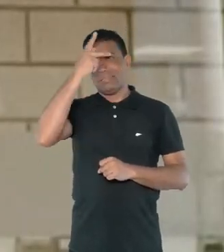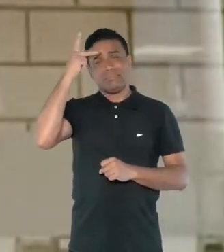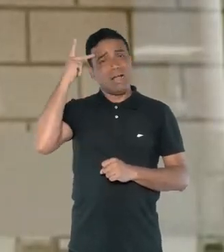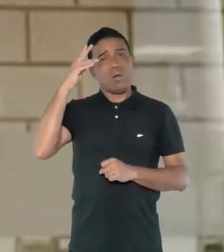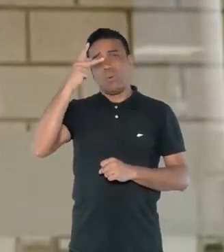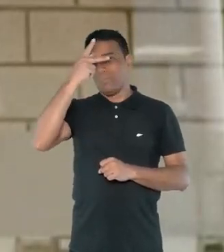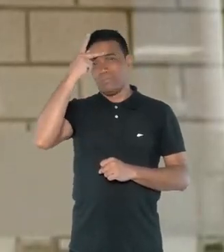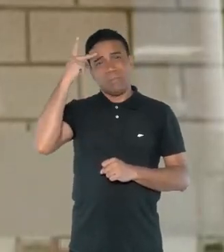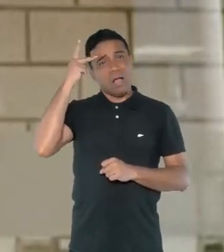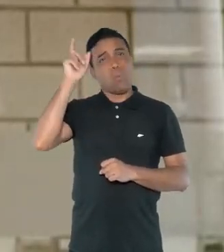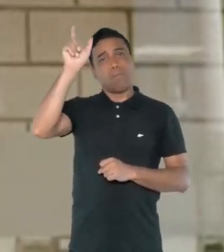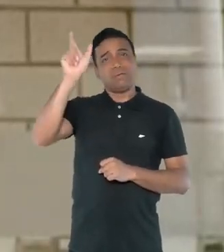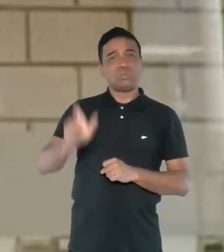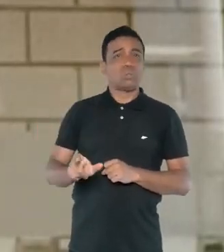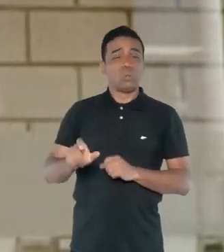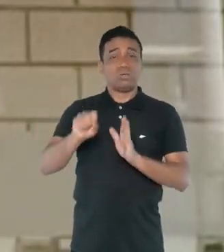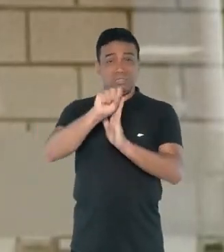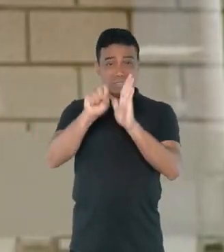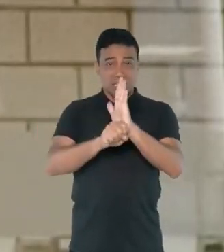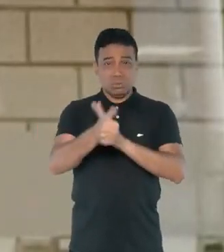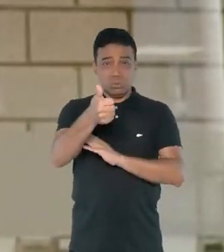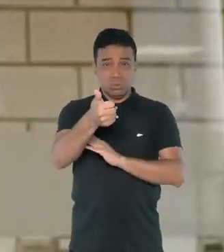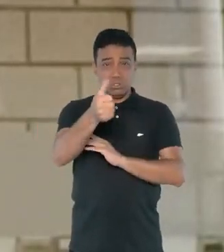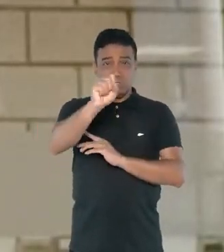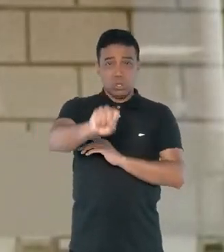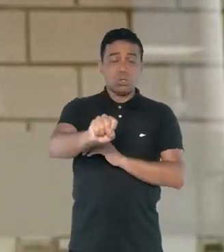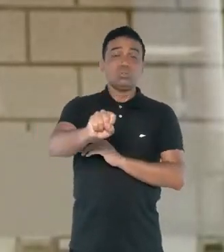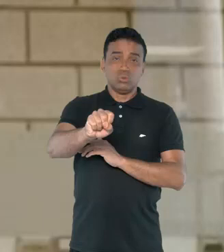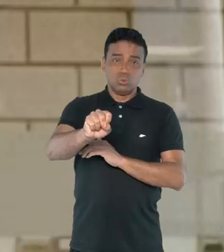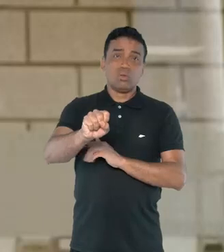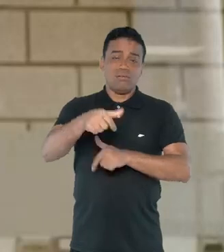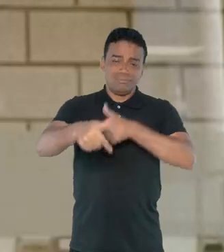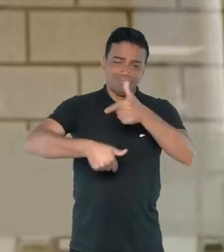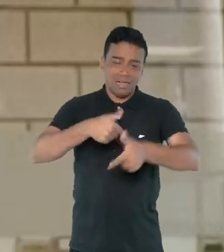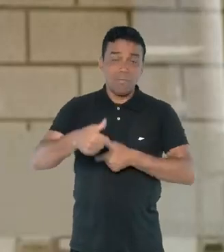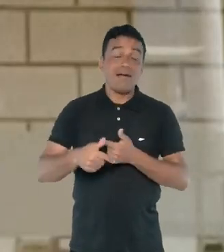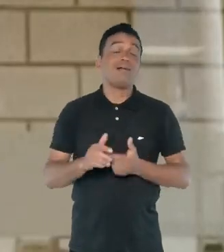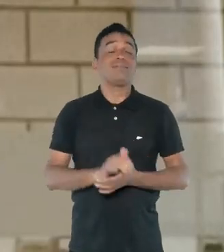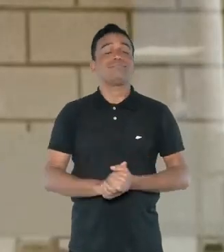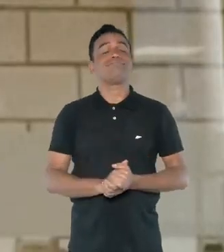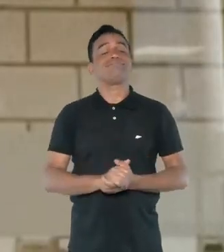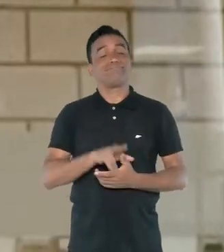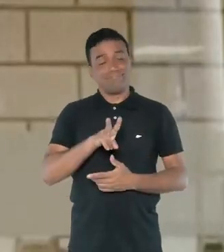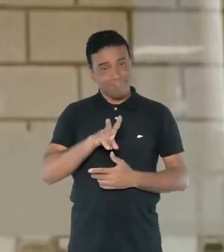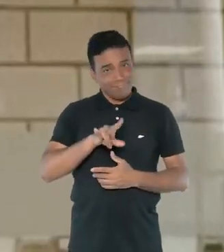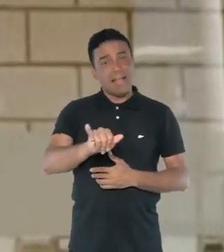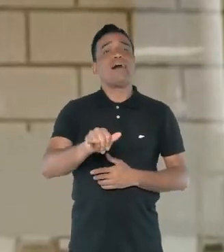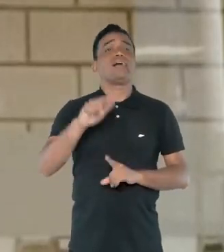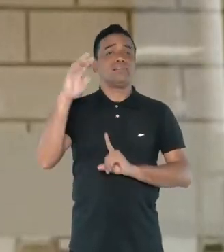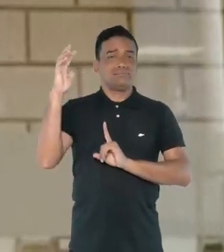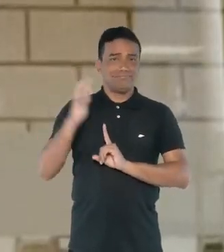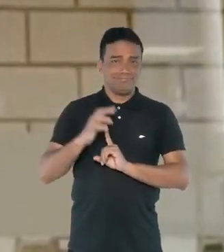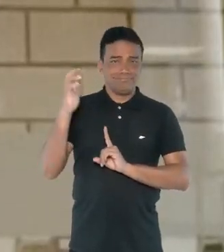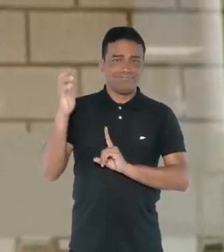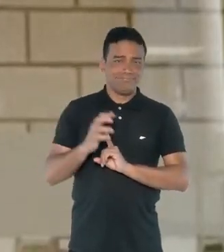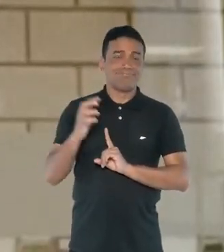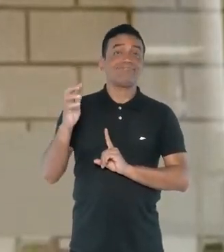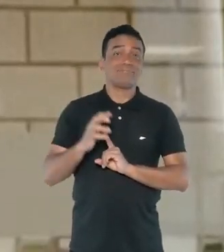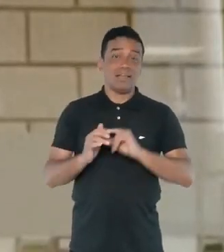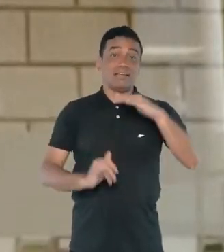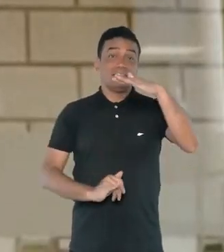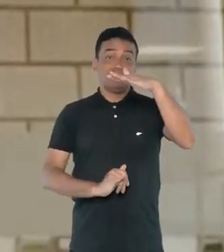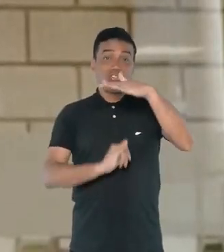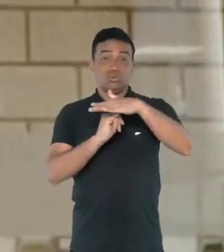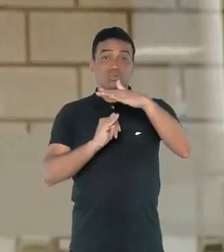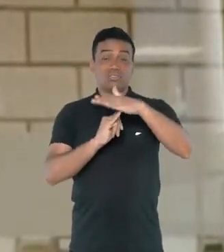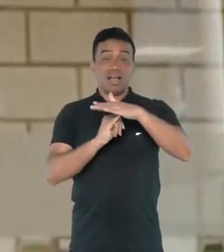vozes que no século XVIII, no século em que ele atua, né, vai influenciar a derrocada da instituição